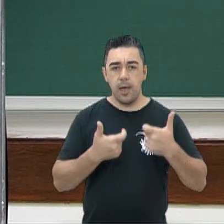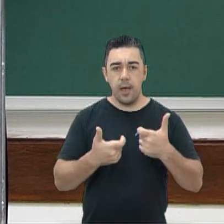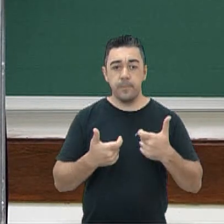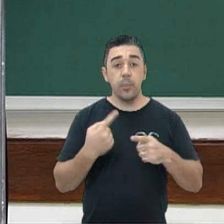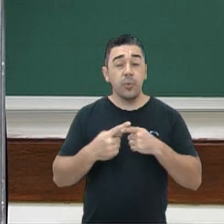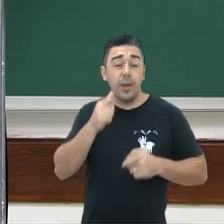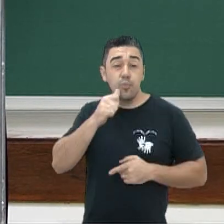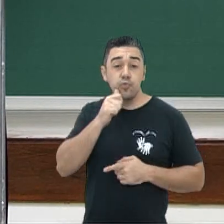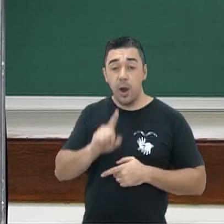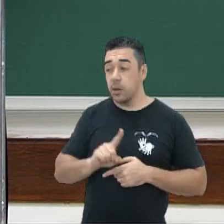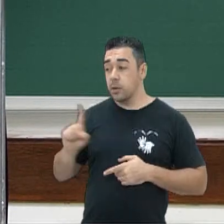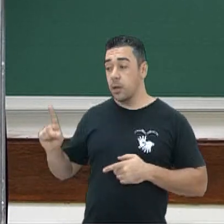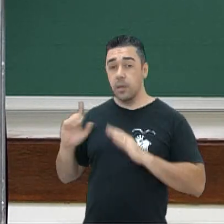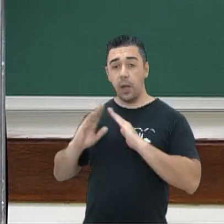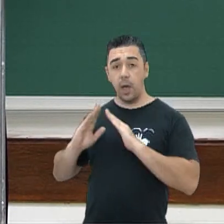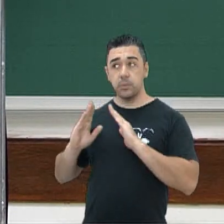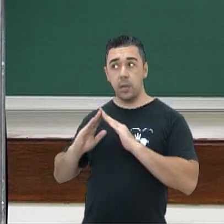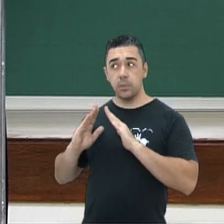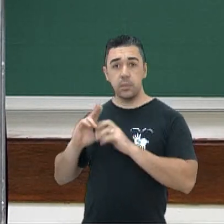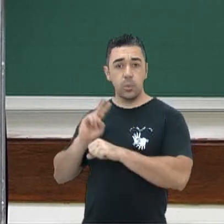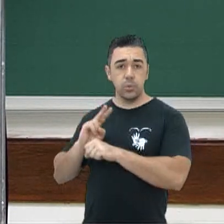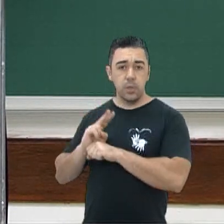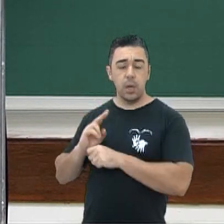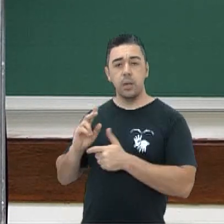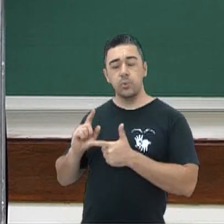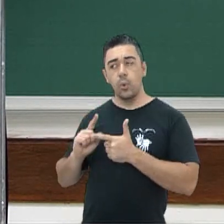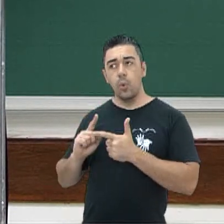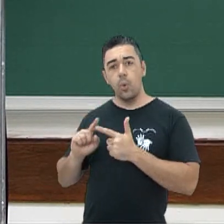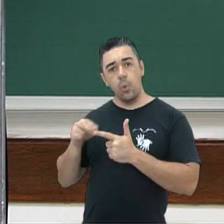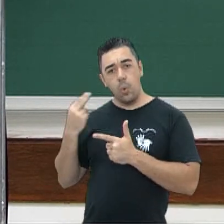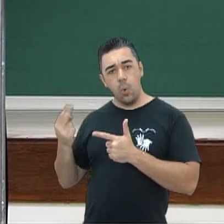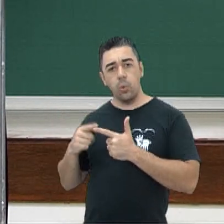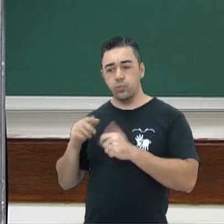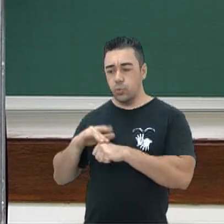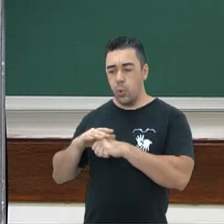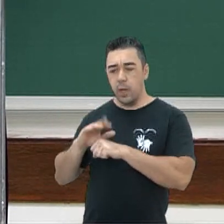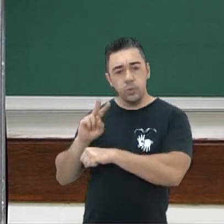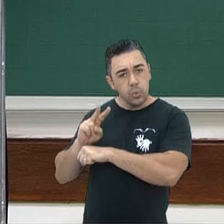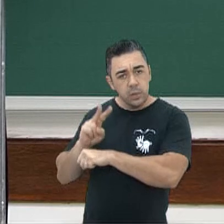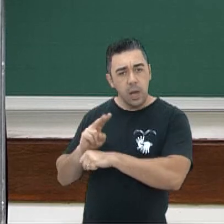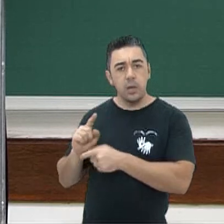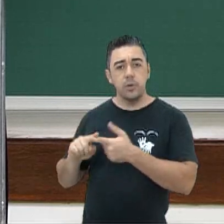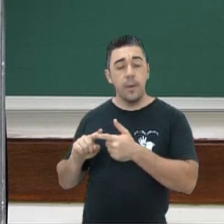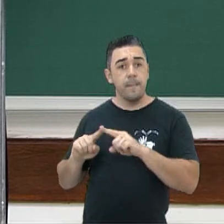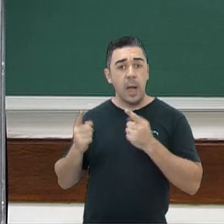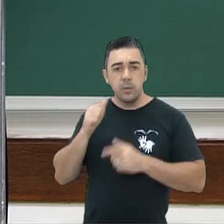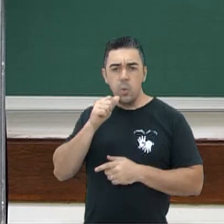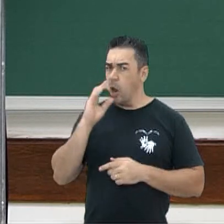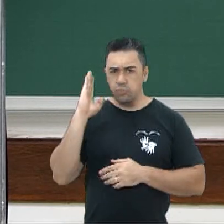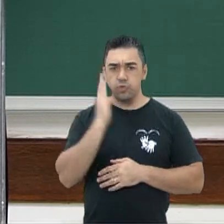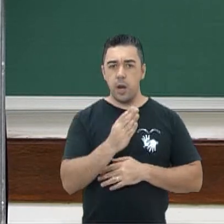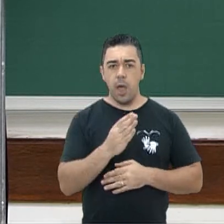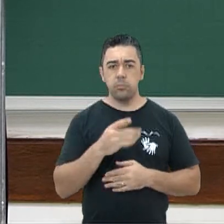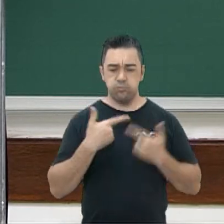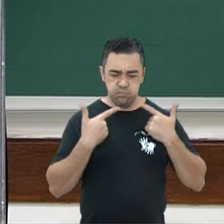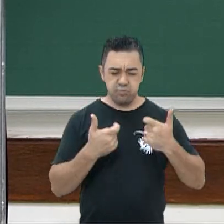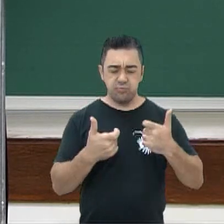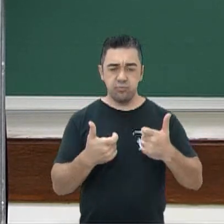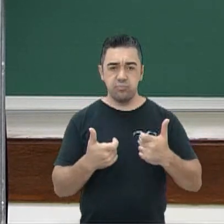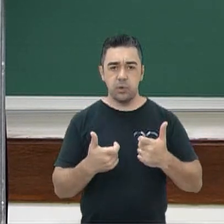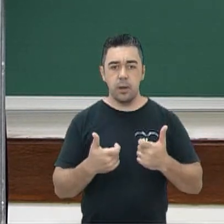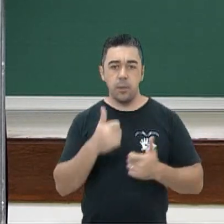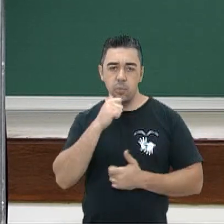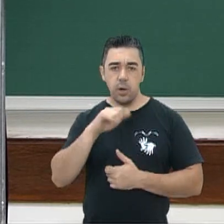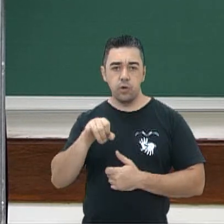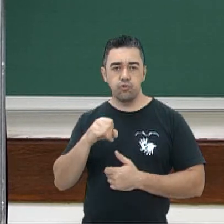as mulheres lá atrás, né, cuidando dos doentes, né, os hospitalizados, os amputados, mas ela não, ela foi diretamente para o campo de batalha.